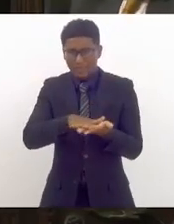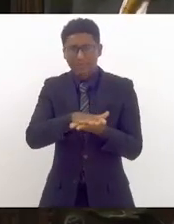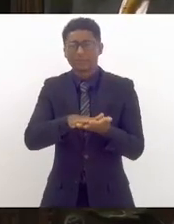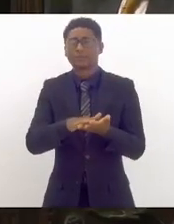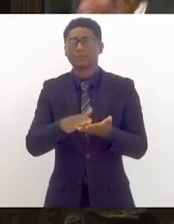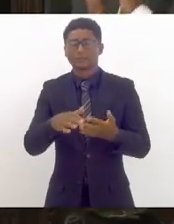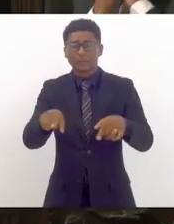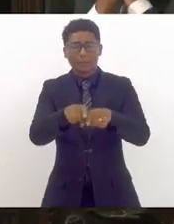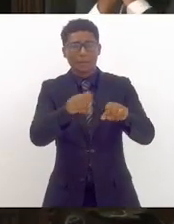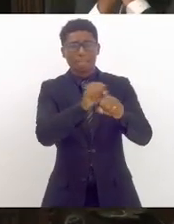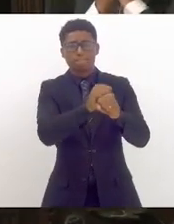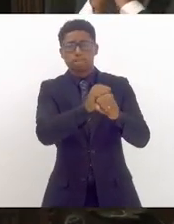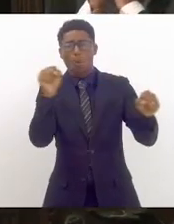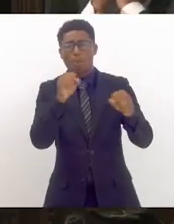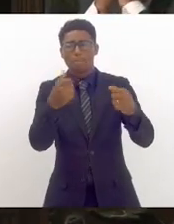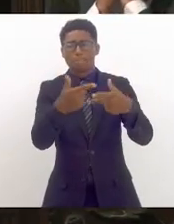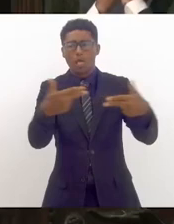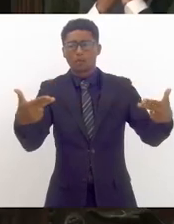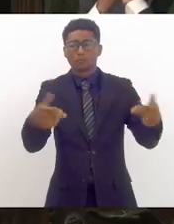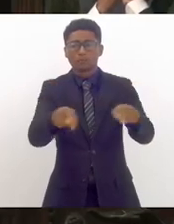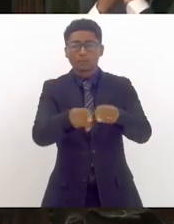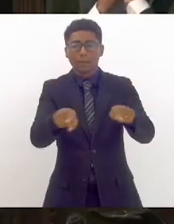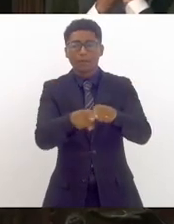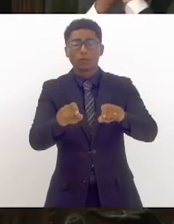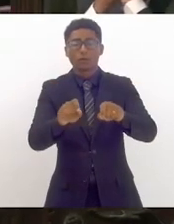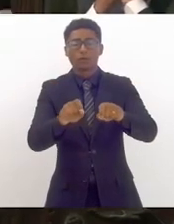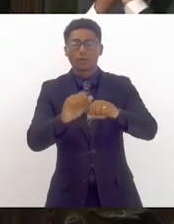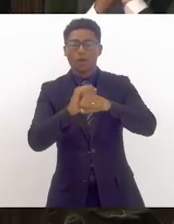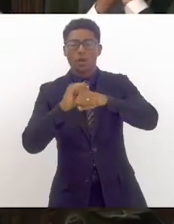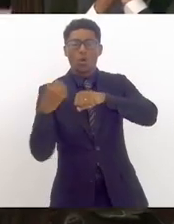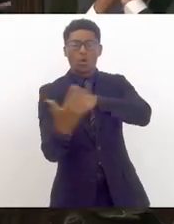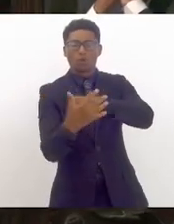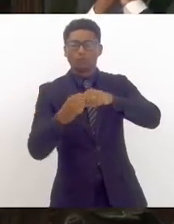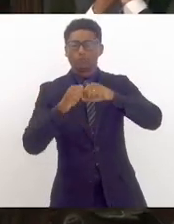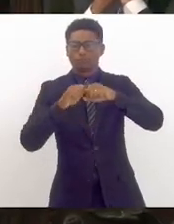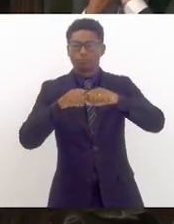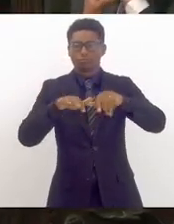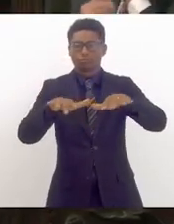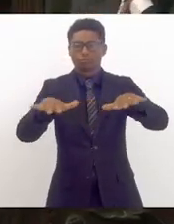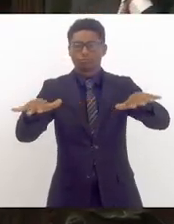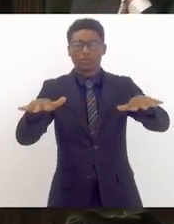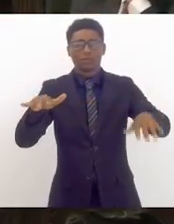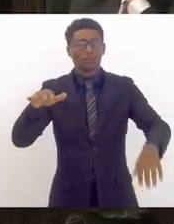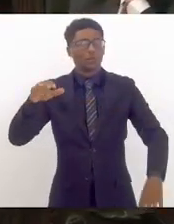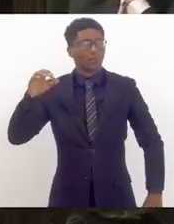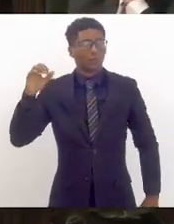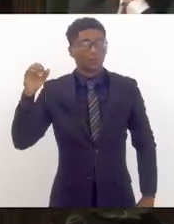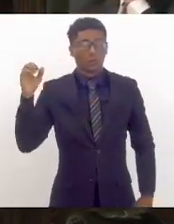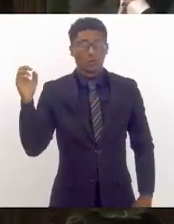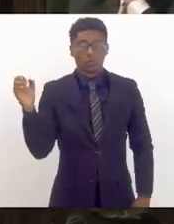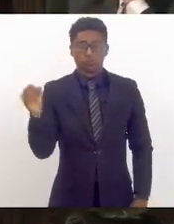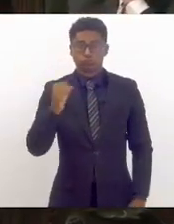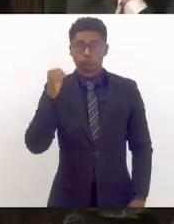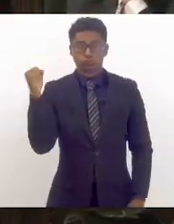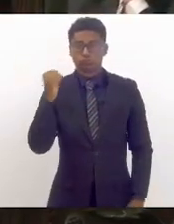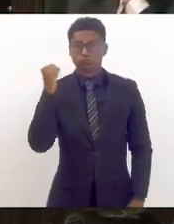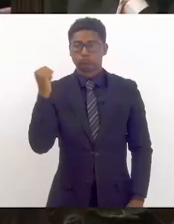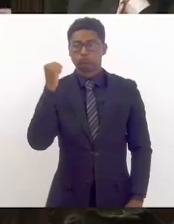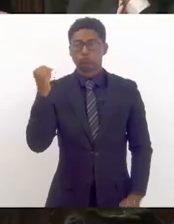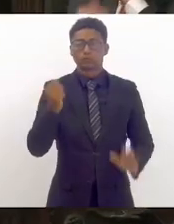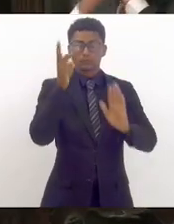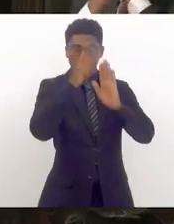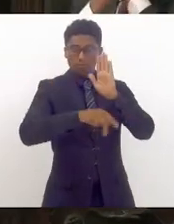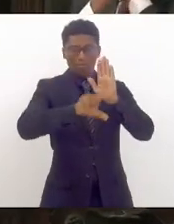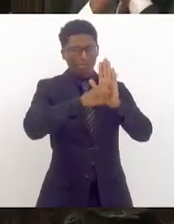Covid. A crise da Covid, a crise mais grave que a gente teve aqui. Quantos projetos de lei nós aprovamos e os